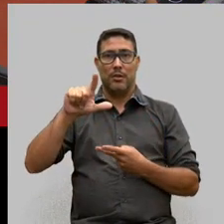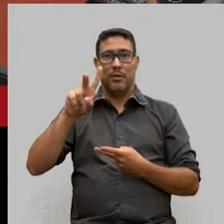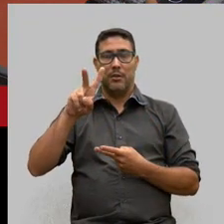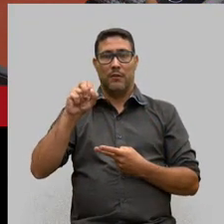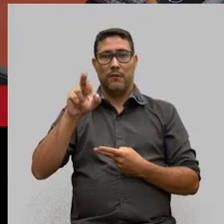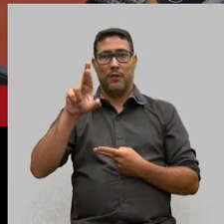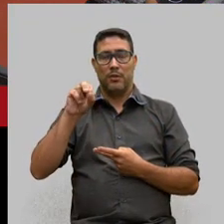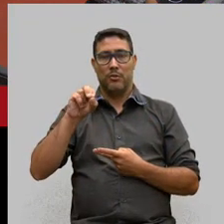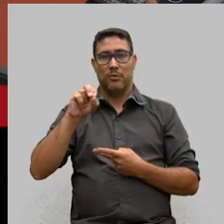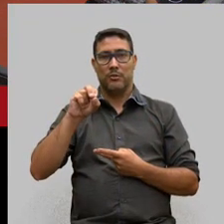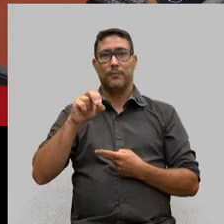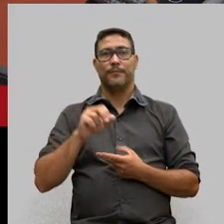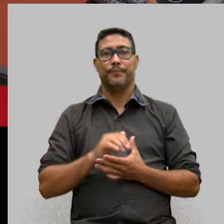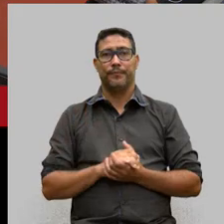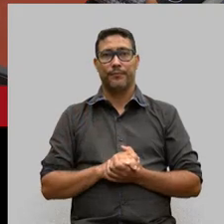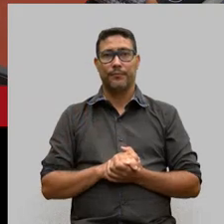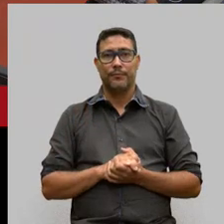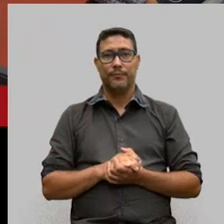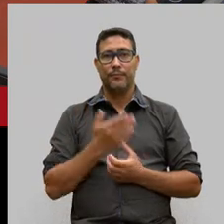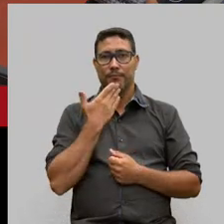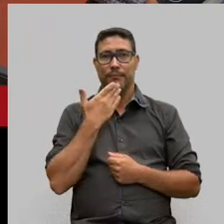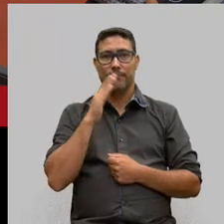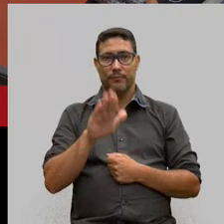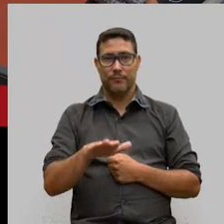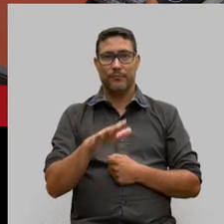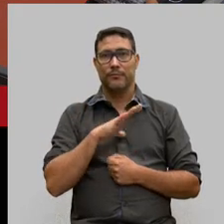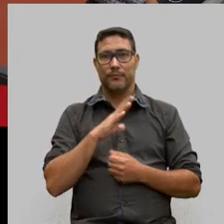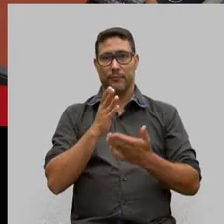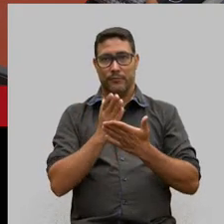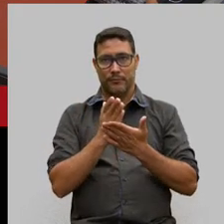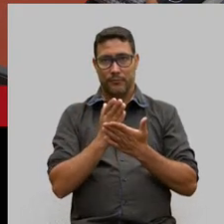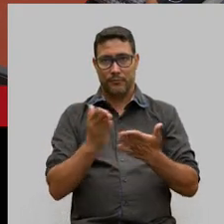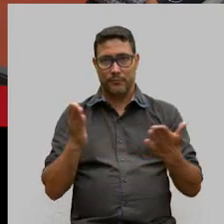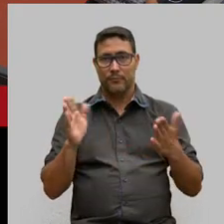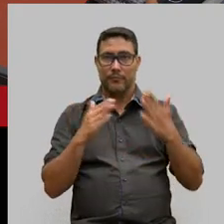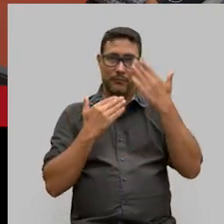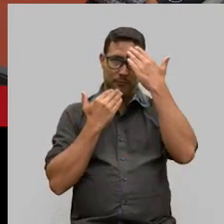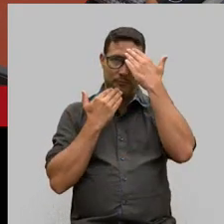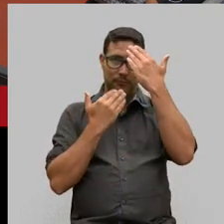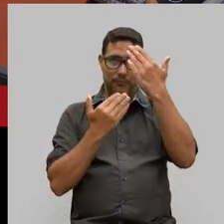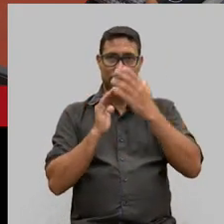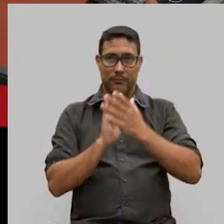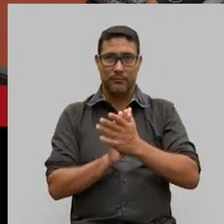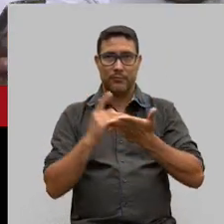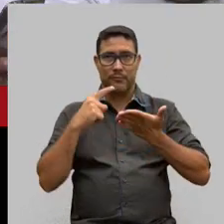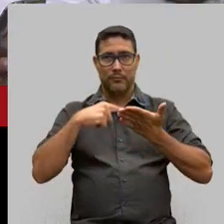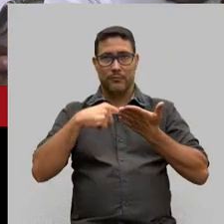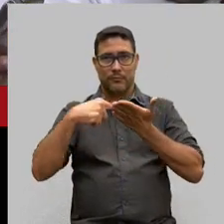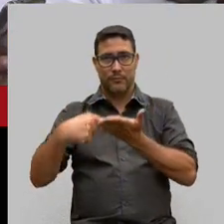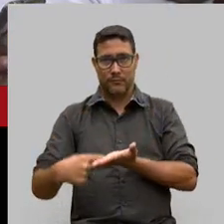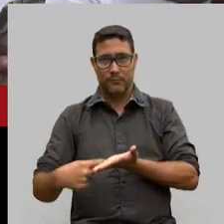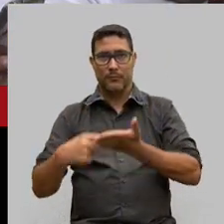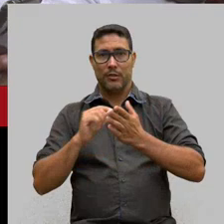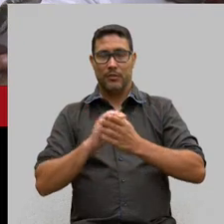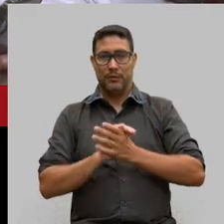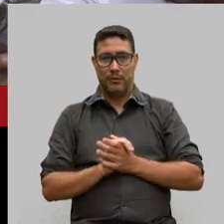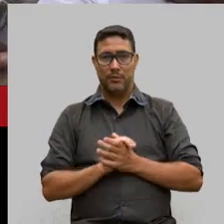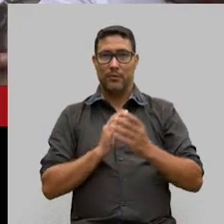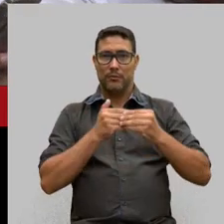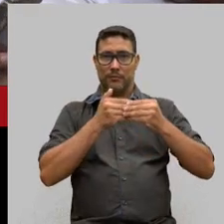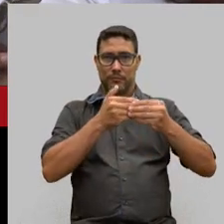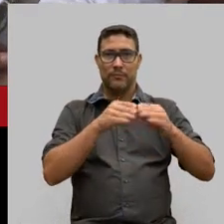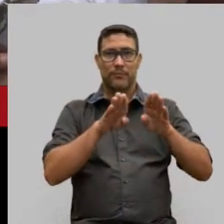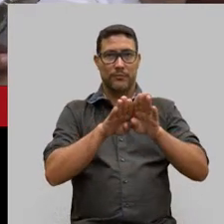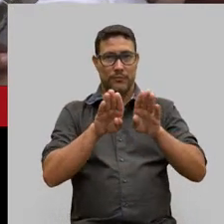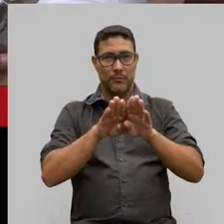Júnior Boa tarde a todos agradeço mais uma vez o convite Cristiano cumprimento também Dr